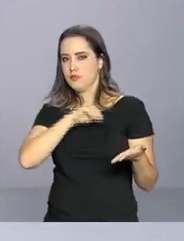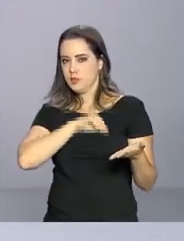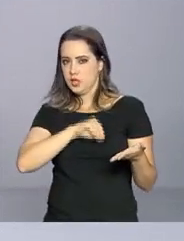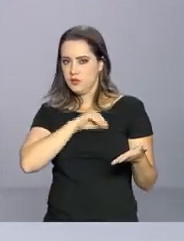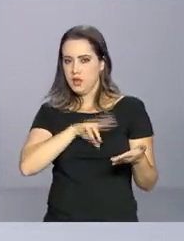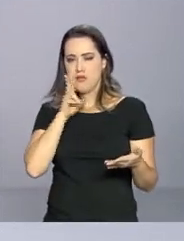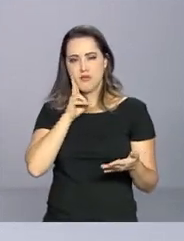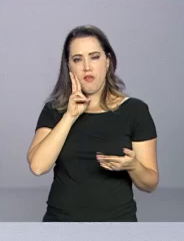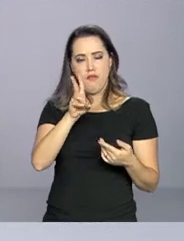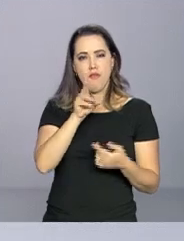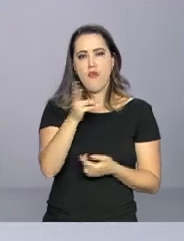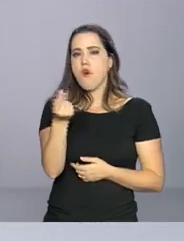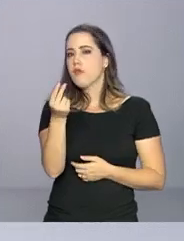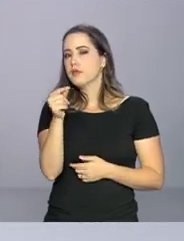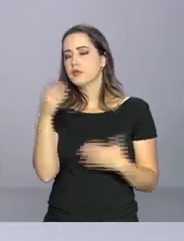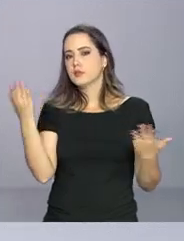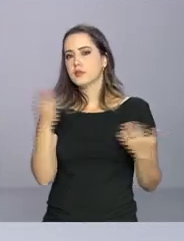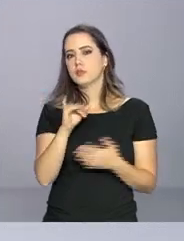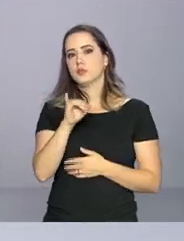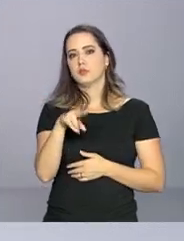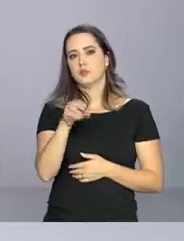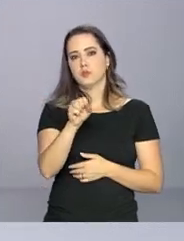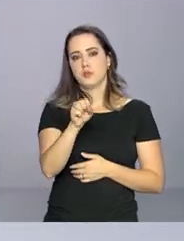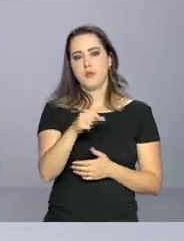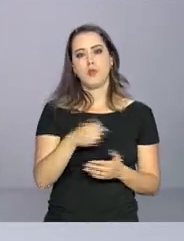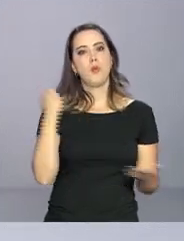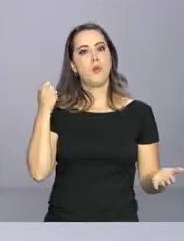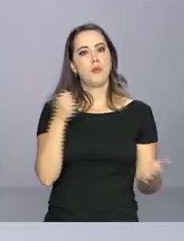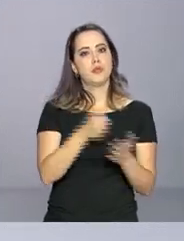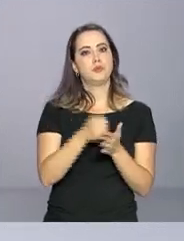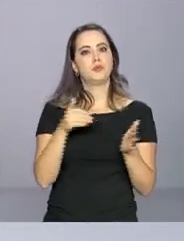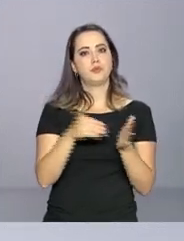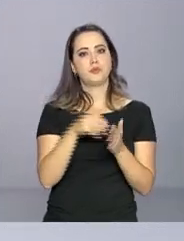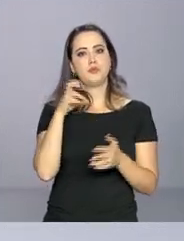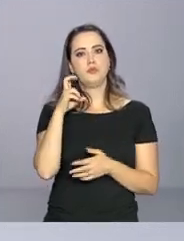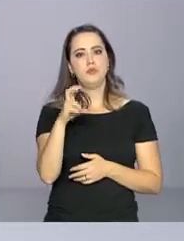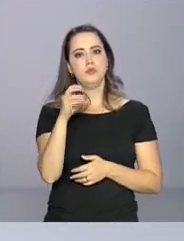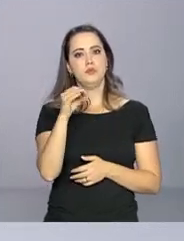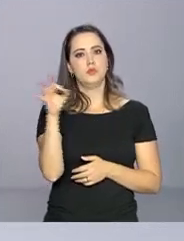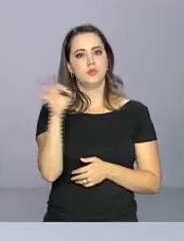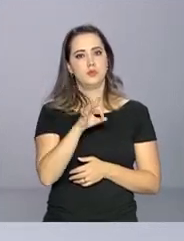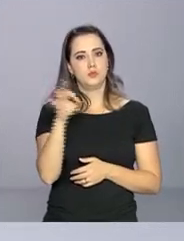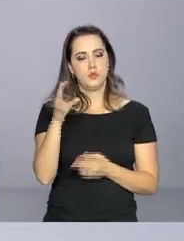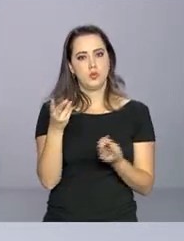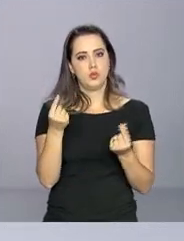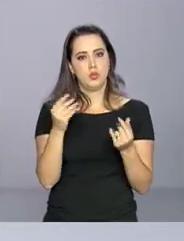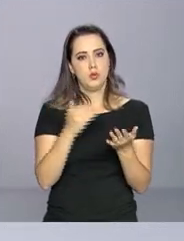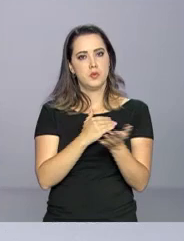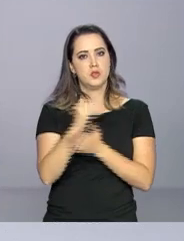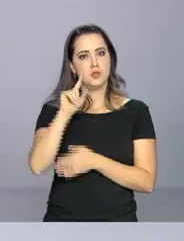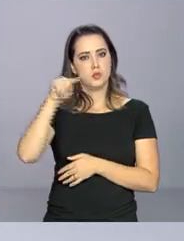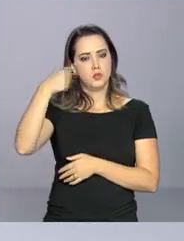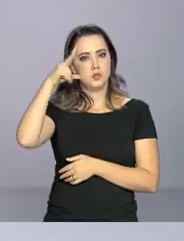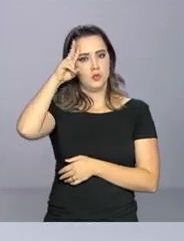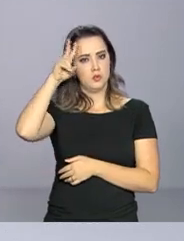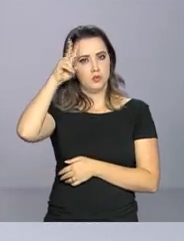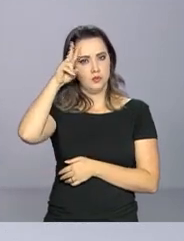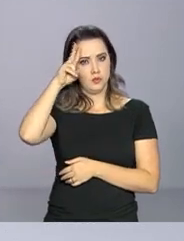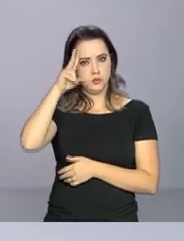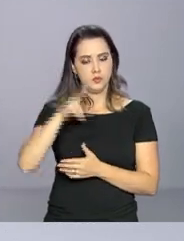valor foi liberada hoje pelo INSS. O pagamento de até 50% do benefício começa na